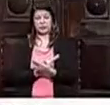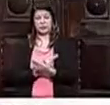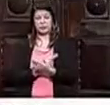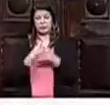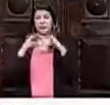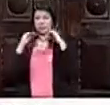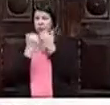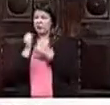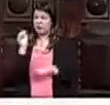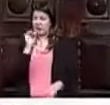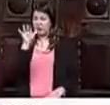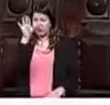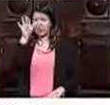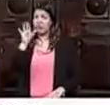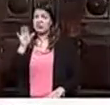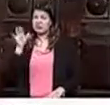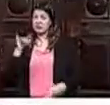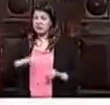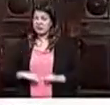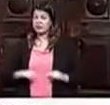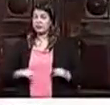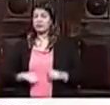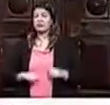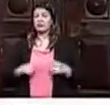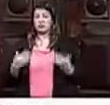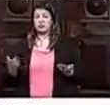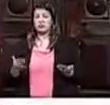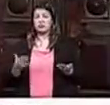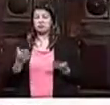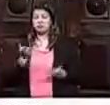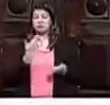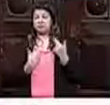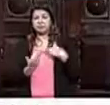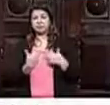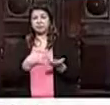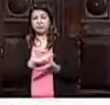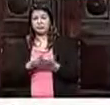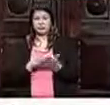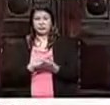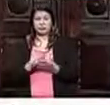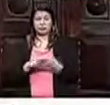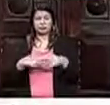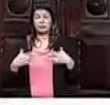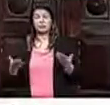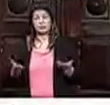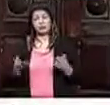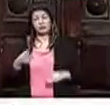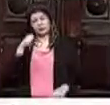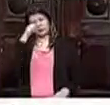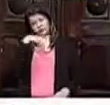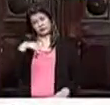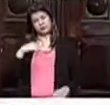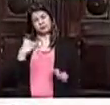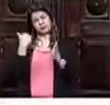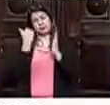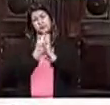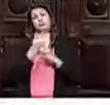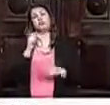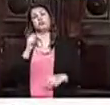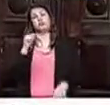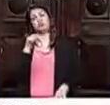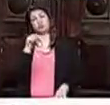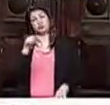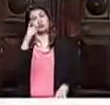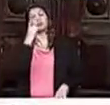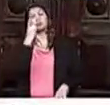estão sofrendo, e nada. E agora o receio é maior, porque o discurso é de aumentar o IPTU. Então eu aproveitei e agradeço a parte, estou aqui